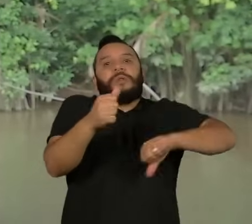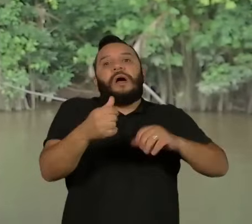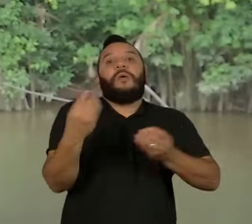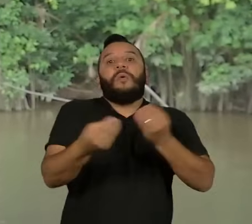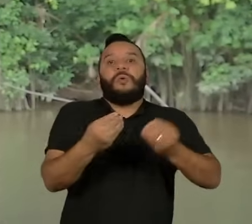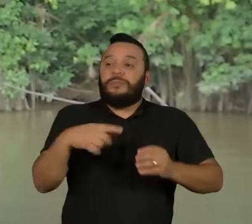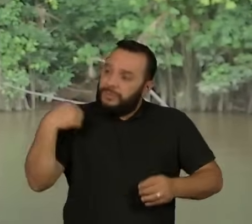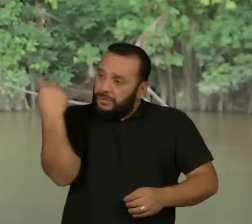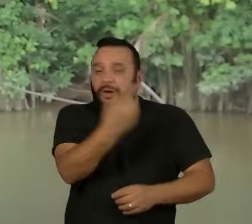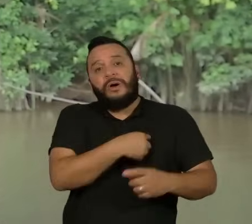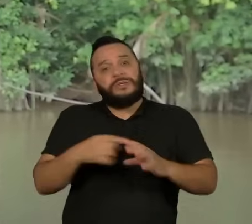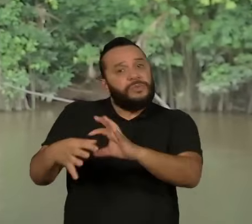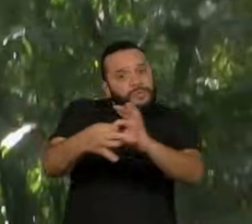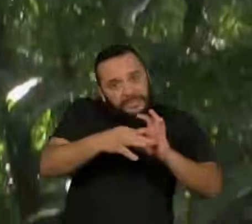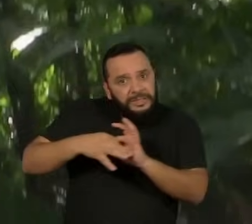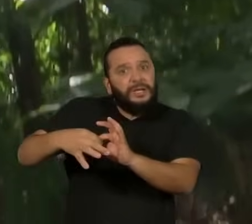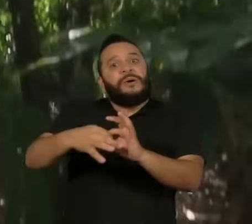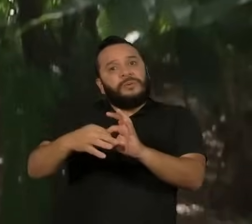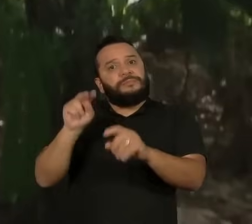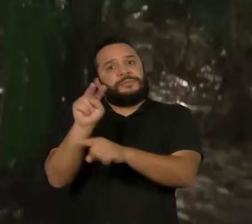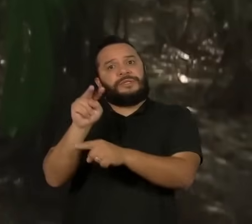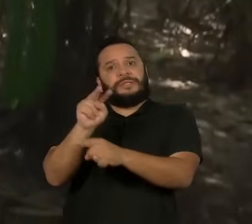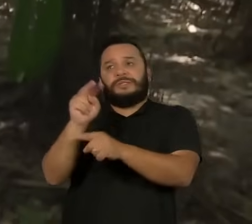unir cada vez mais.